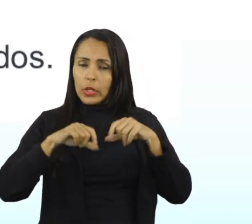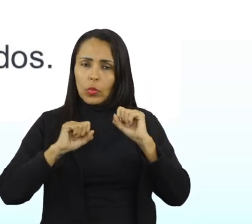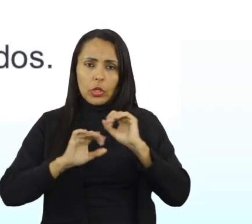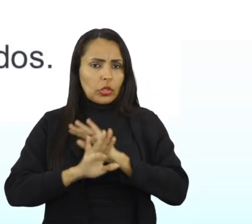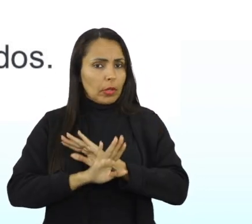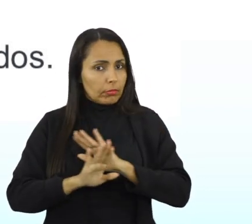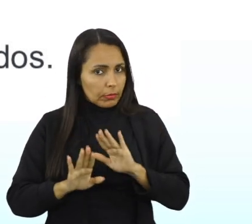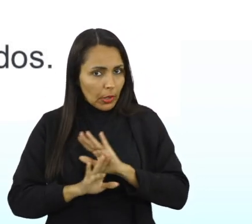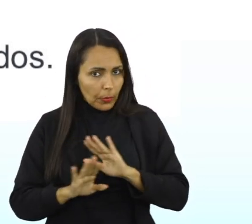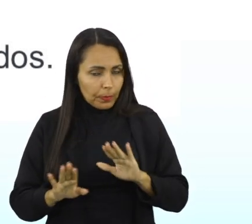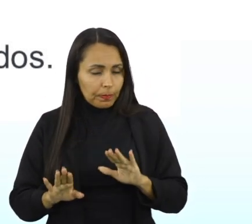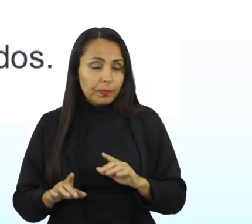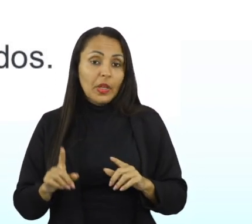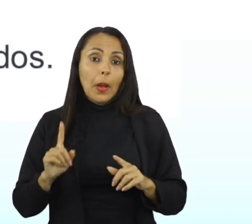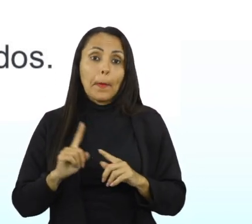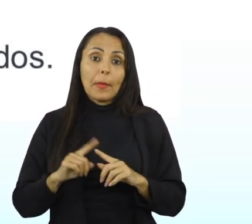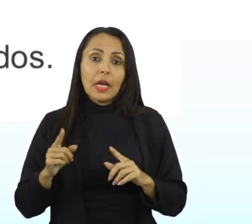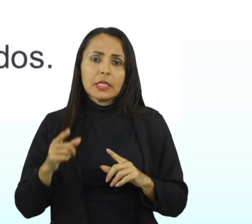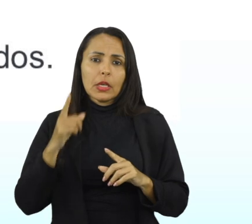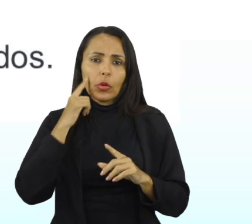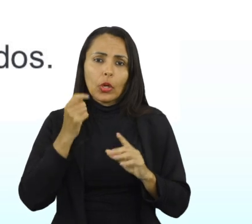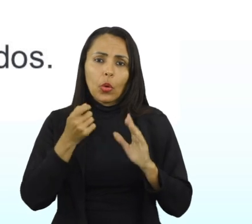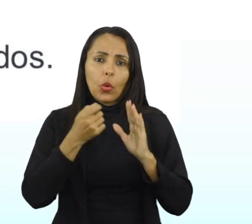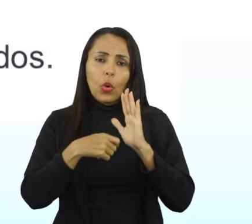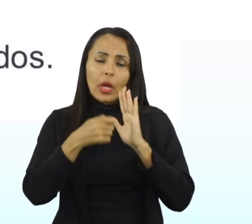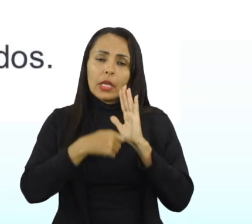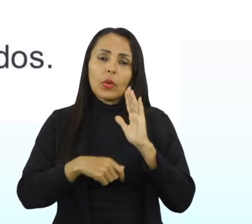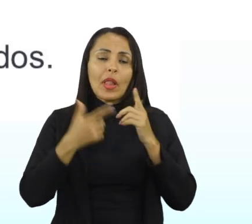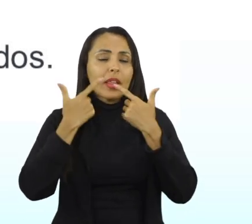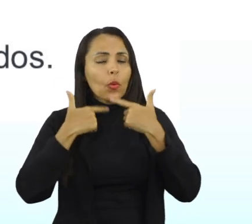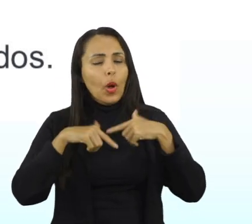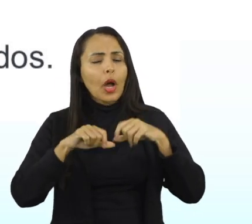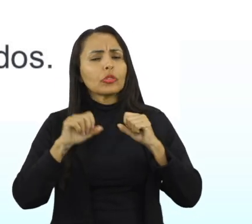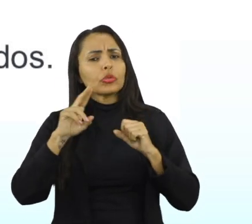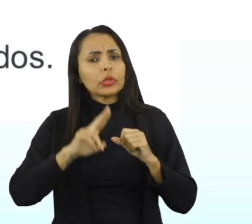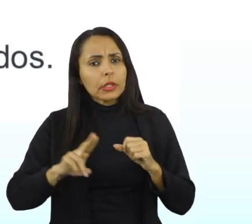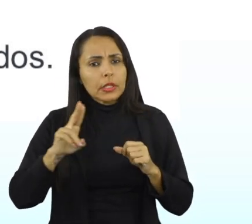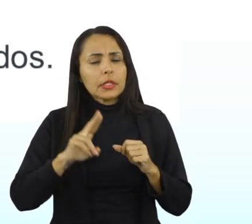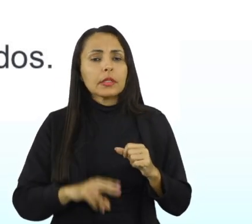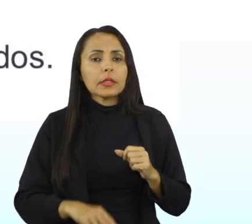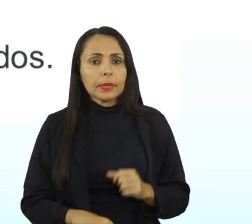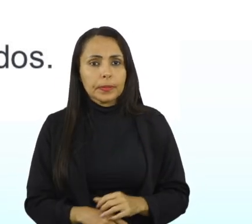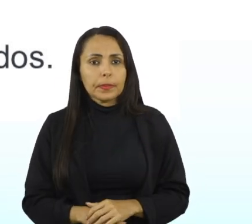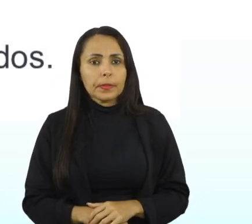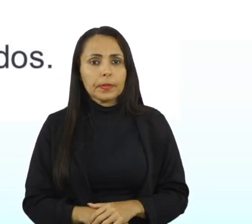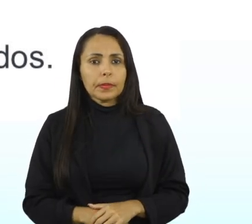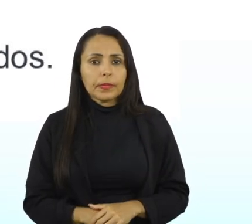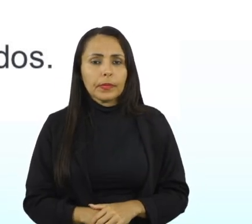de forma explícita, tá? Mas ele disse, o autor utiliza uma linguagem. Ó.